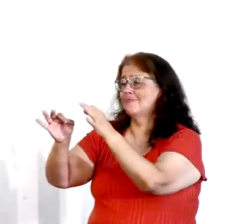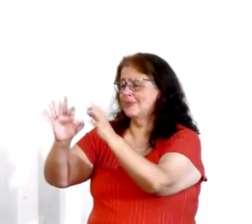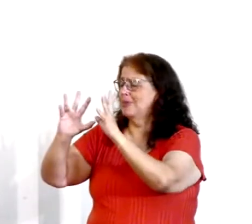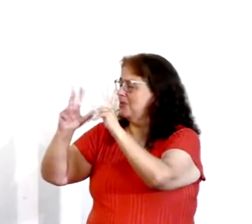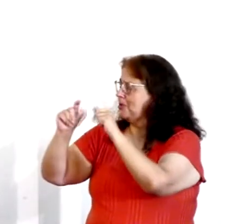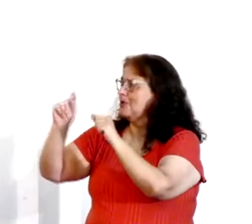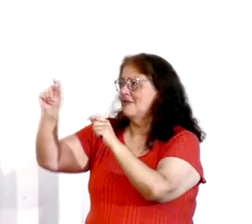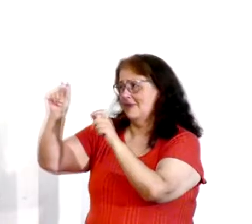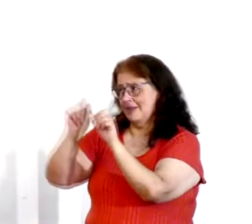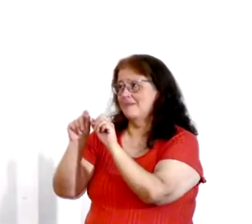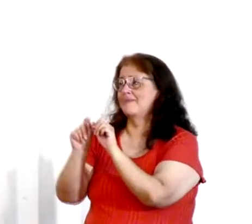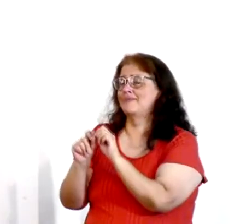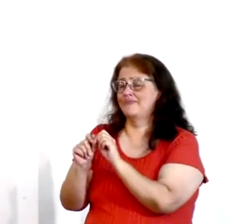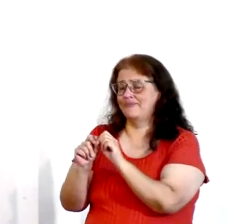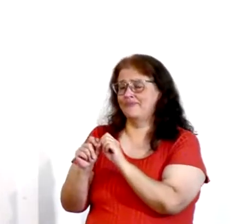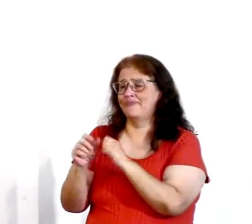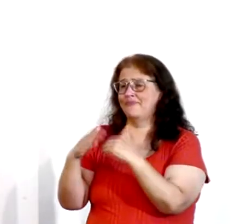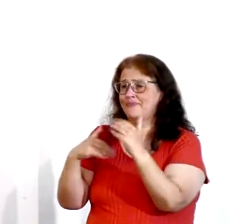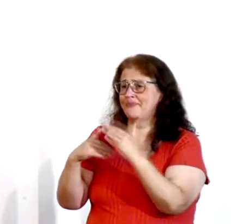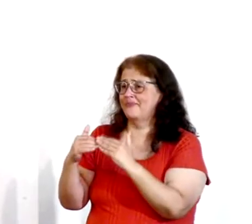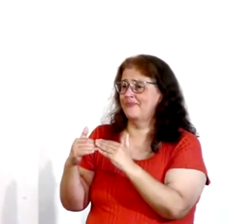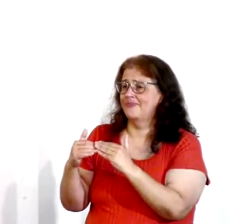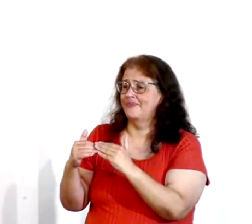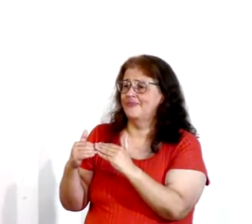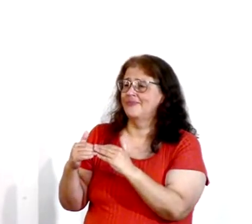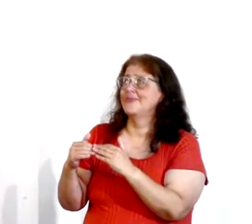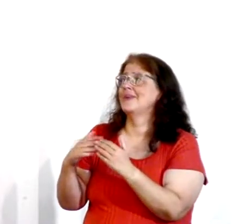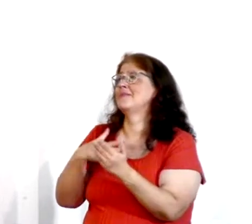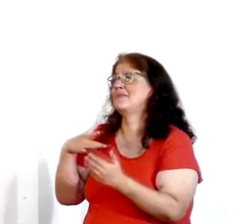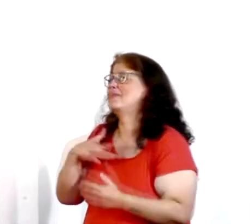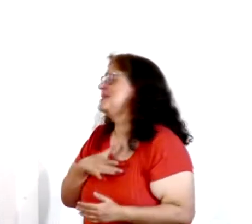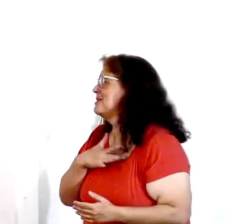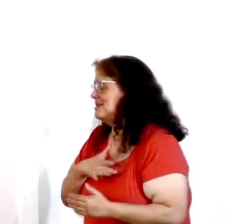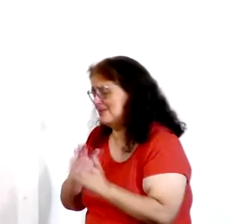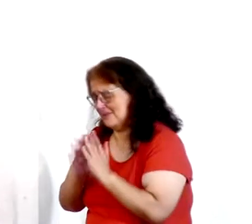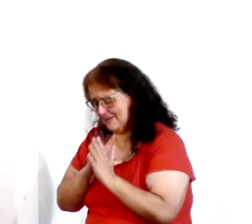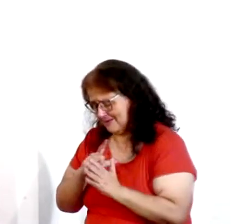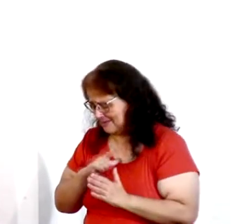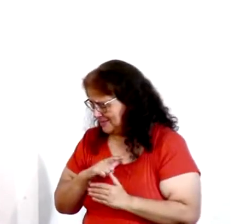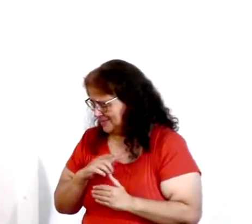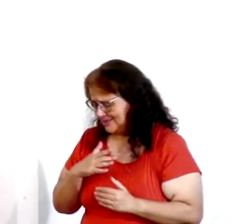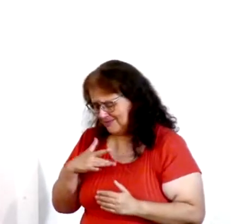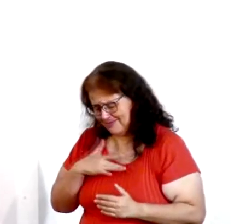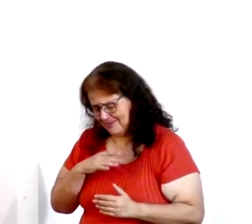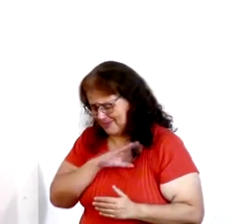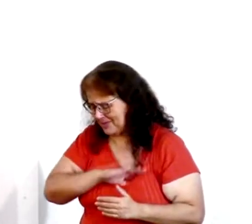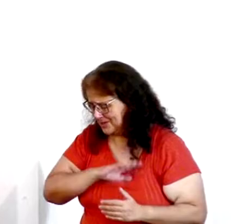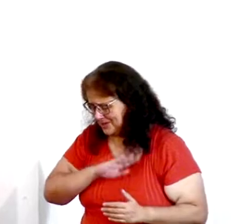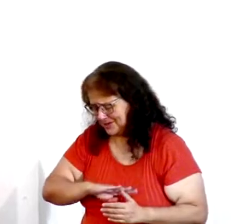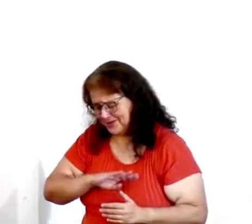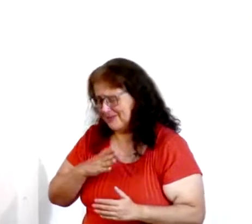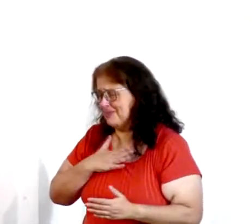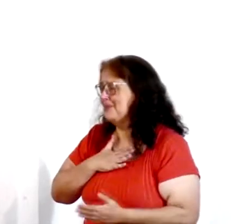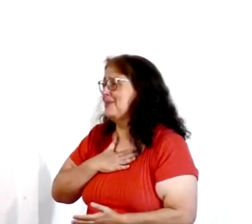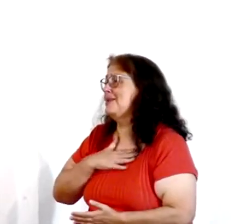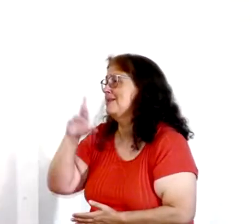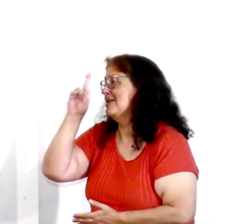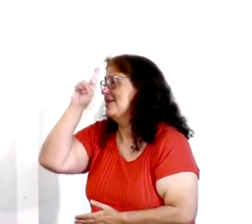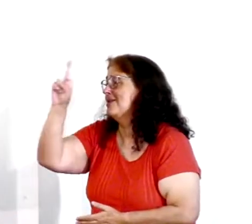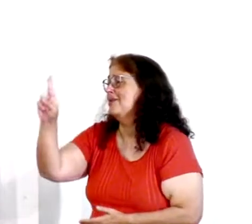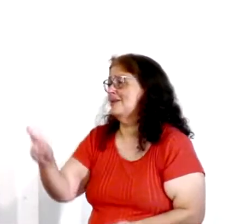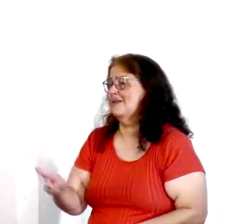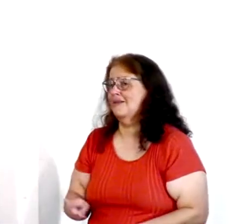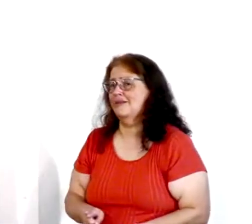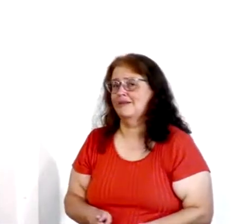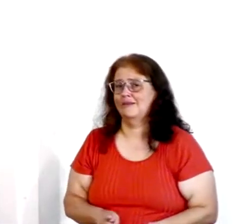julgar mediante os meus pecados, mas tenha misericórdia de mim, tem compaixão de mim, Senhor.